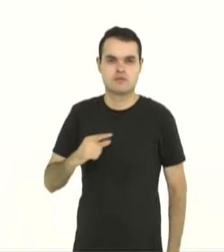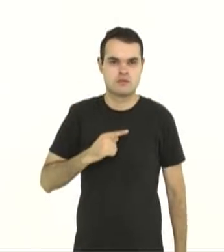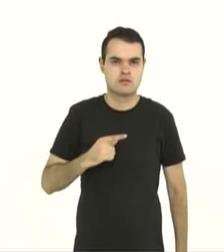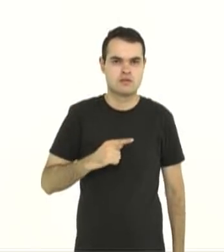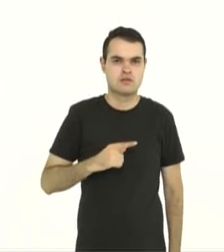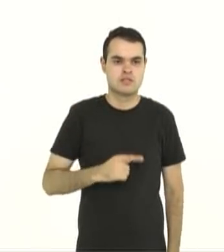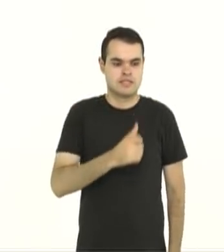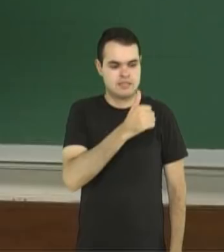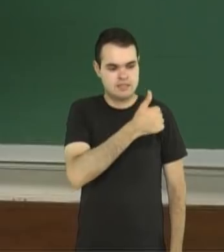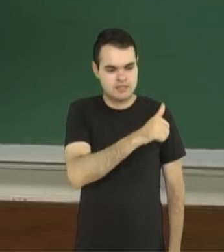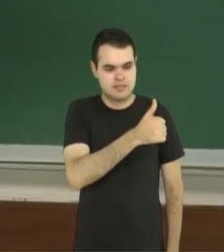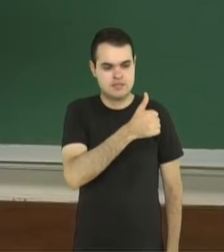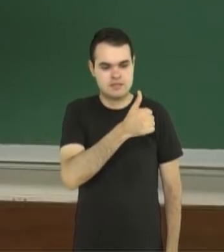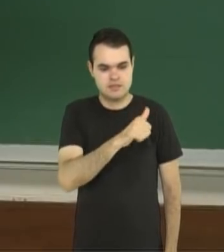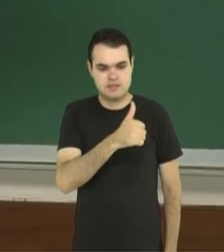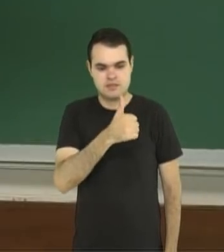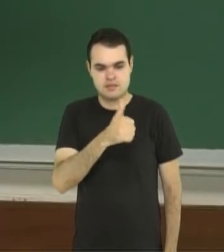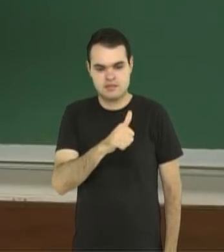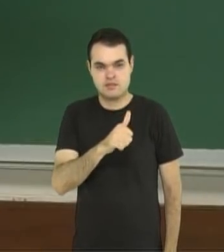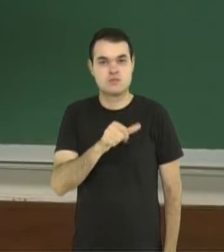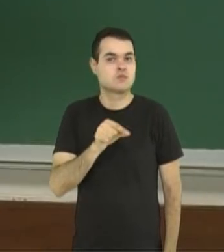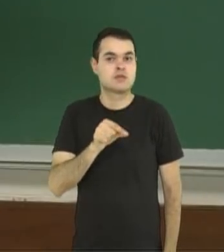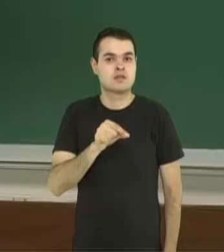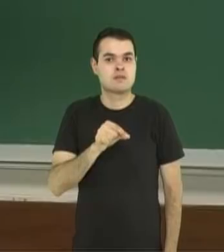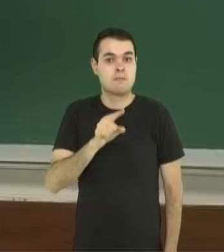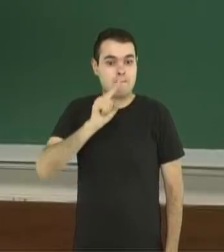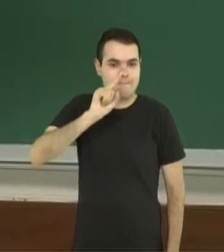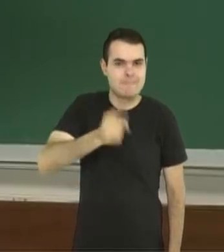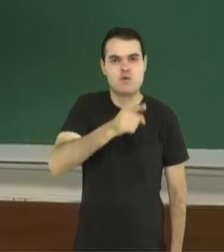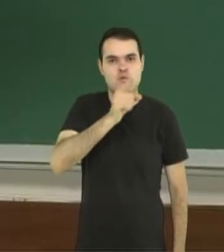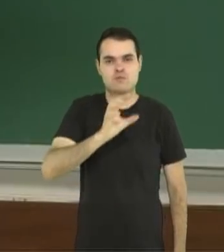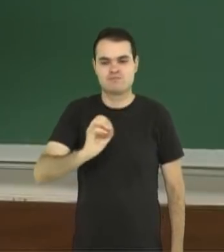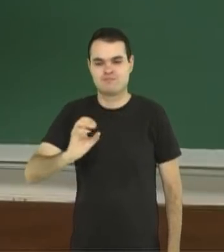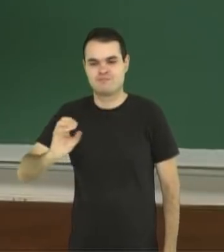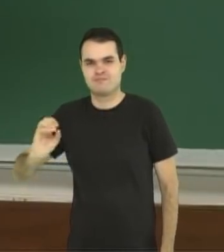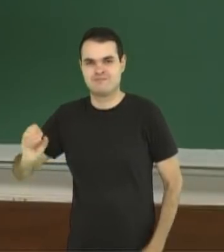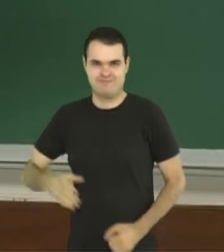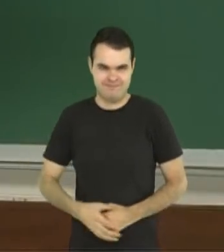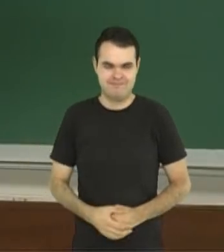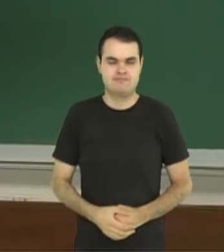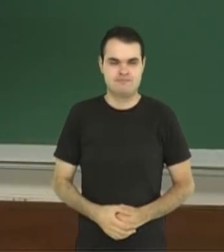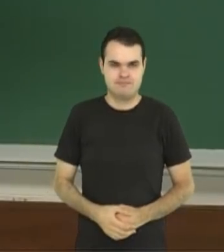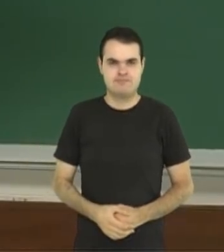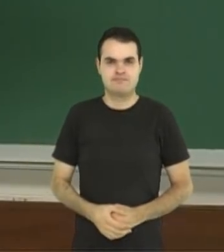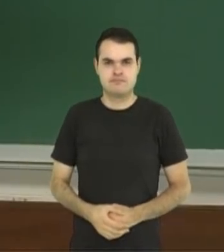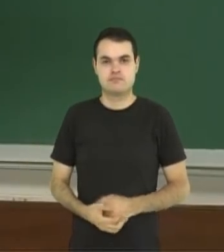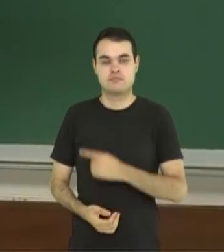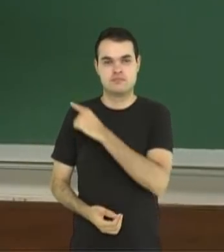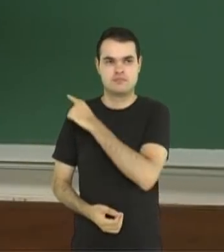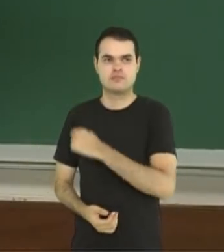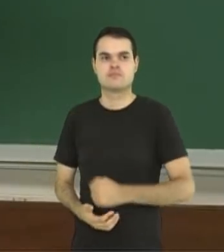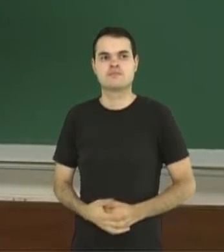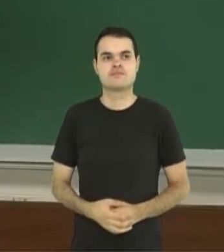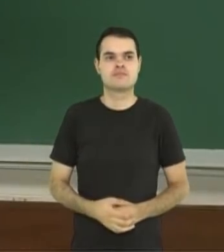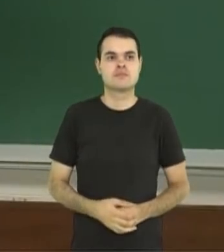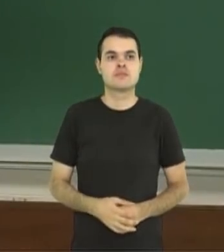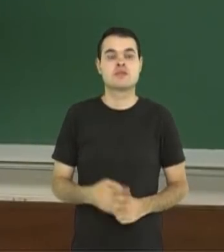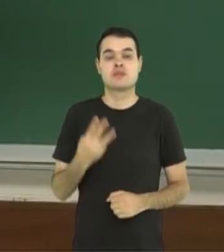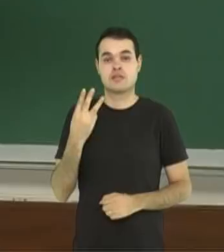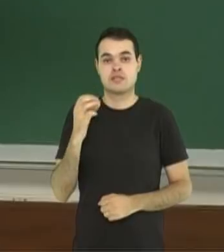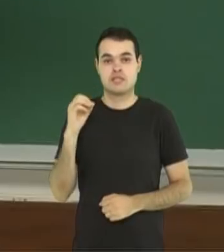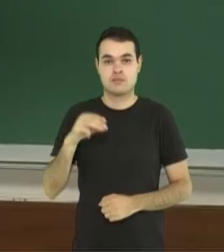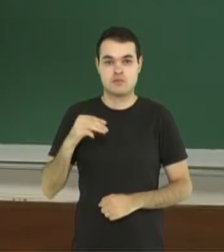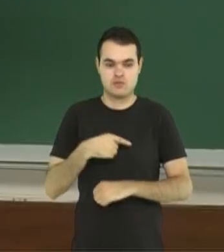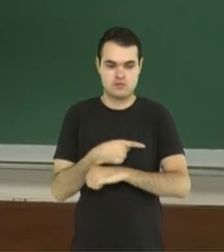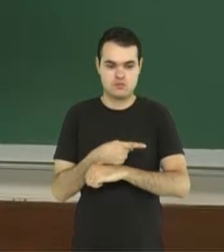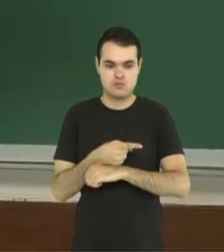lá 111 o quê? 111 mil, né? Então, olha só, vamos ver aqui, né? Então,